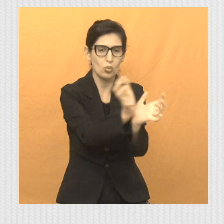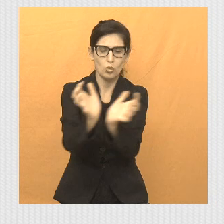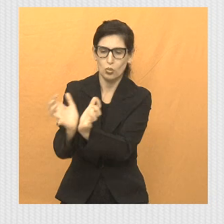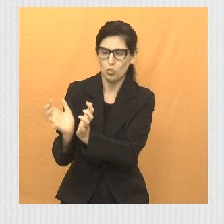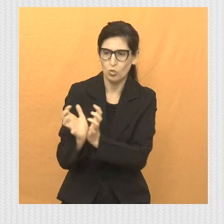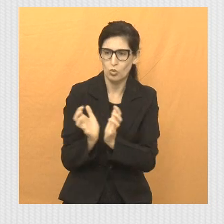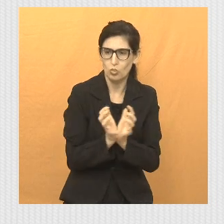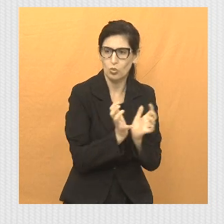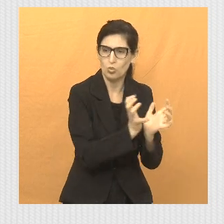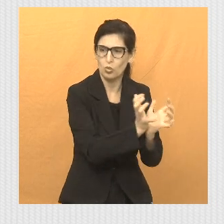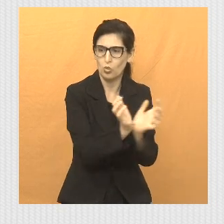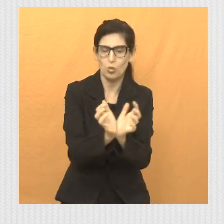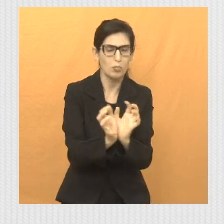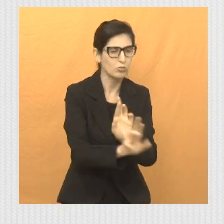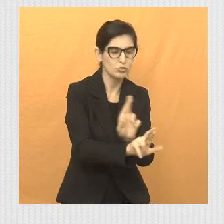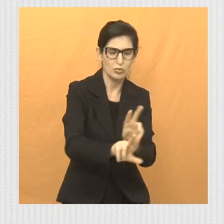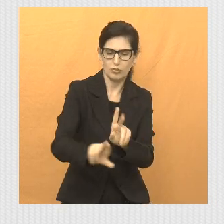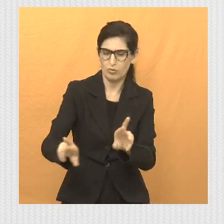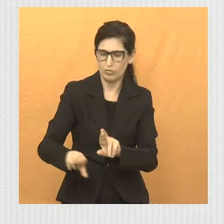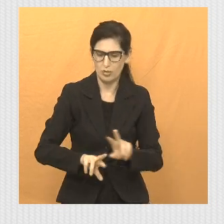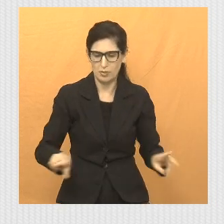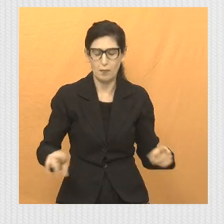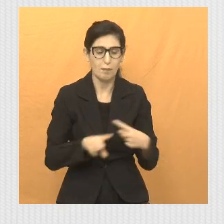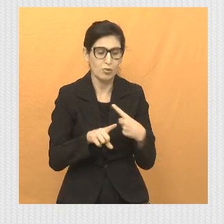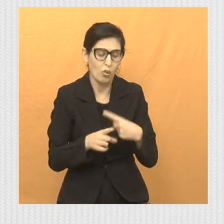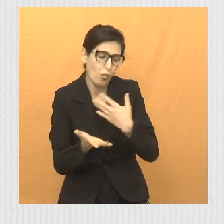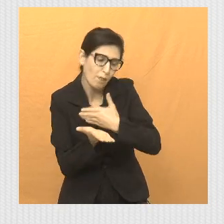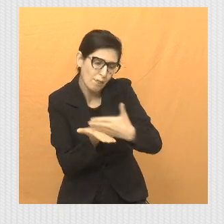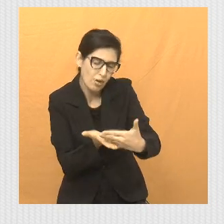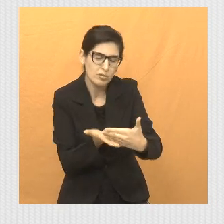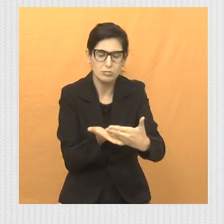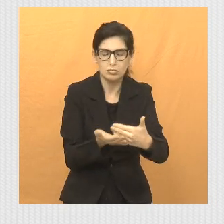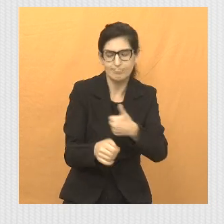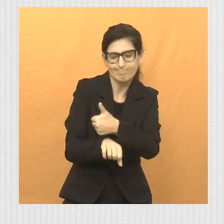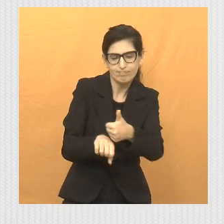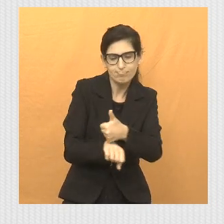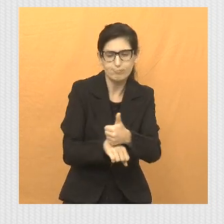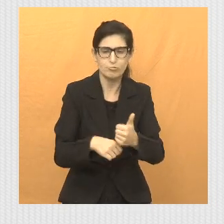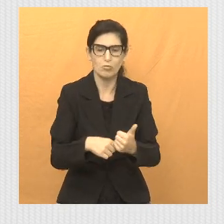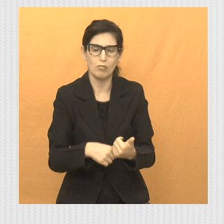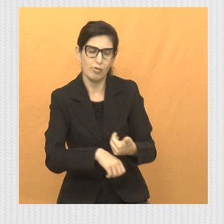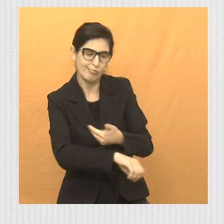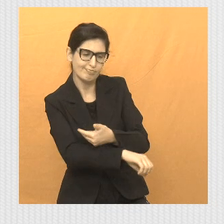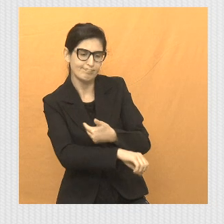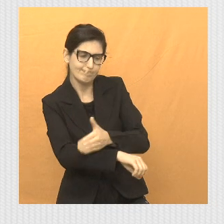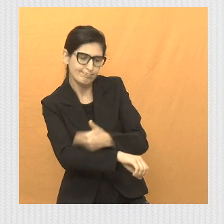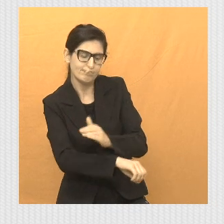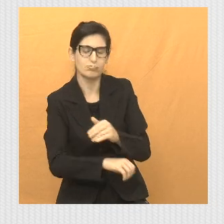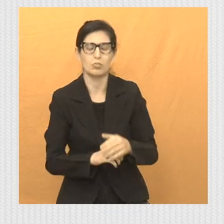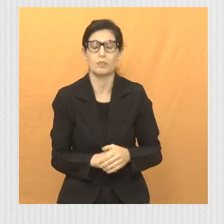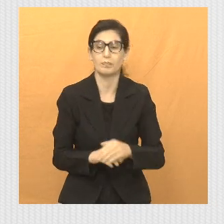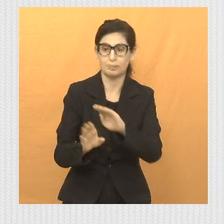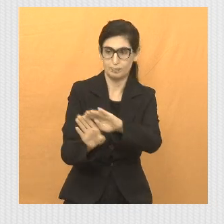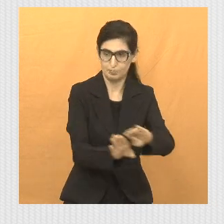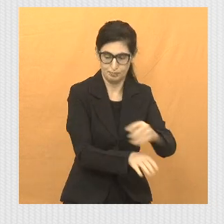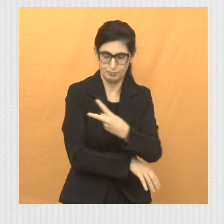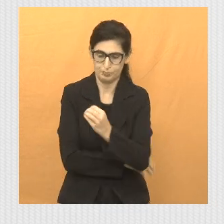estava iniciando o seu trabalho no primeiro quadrimestre. Em 2019, já temos